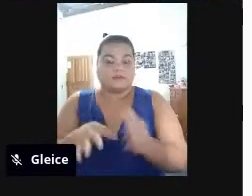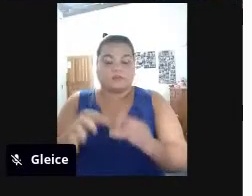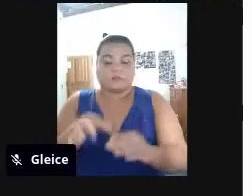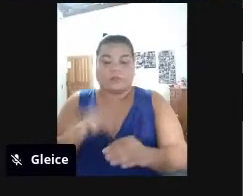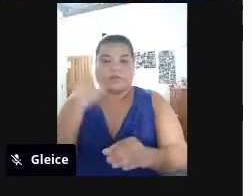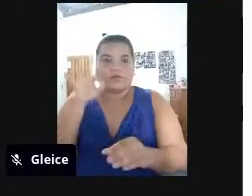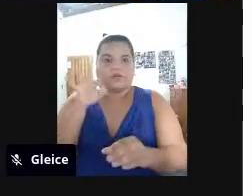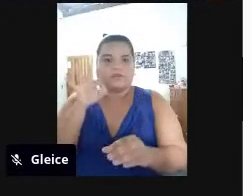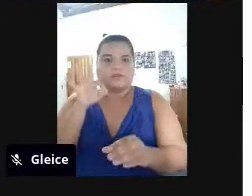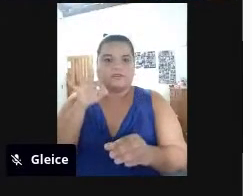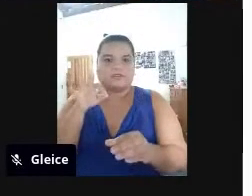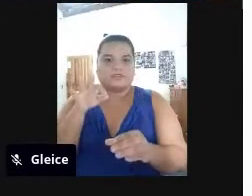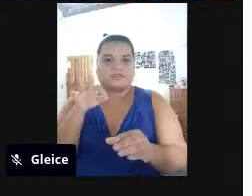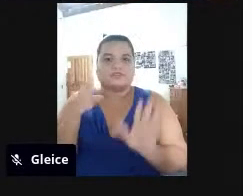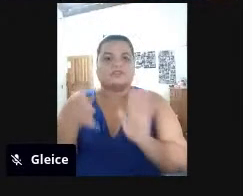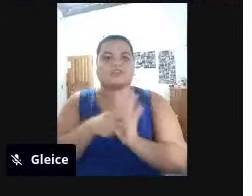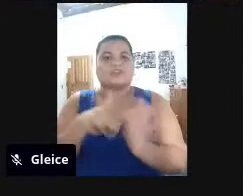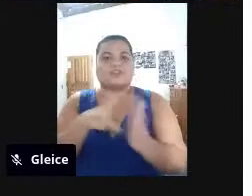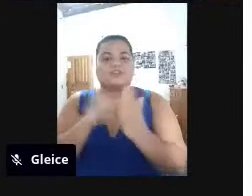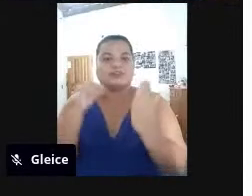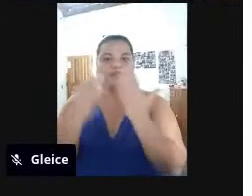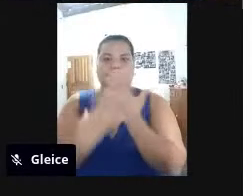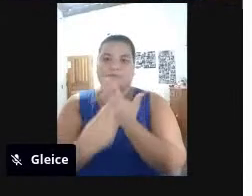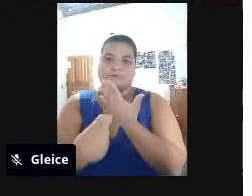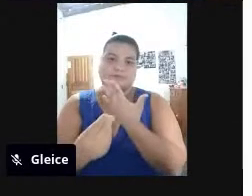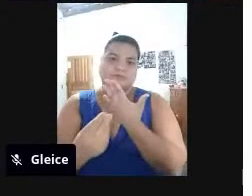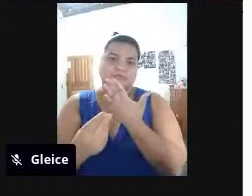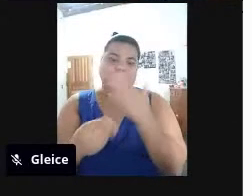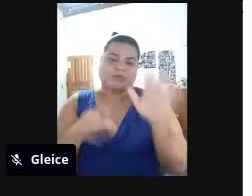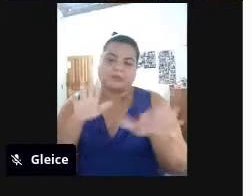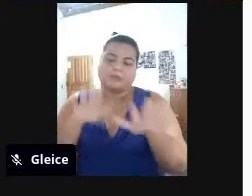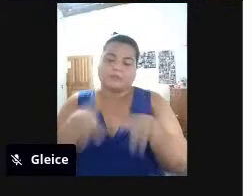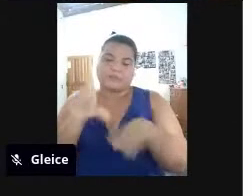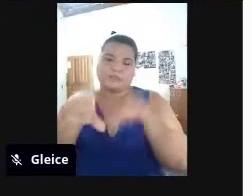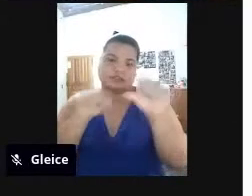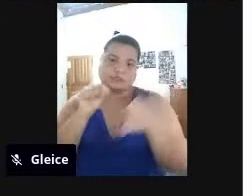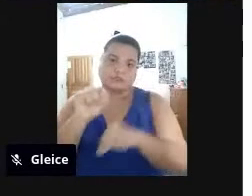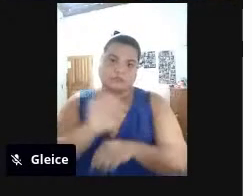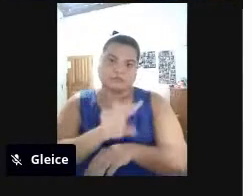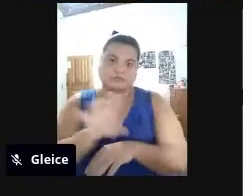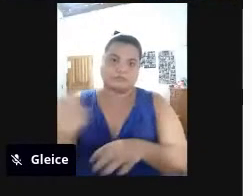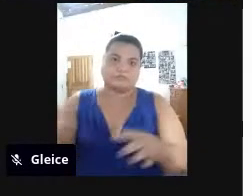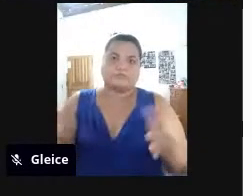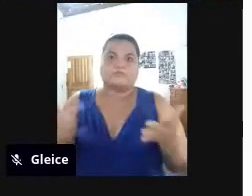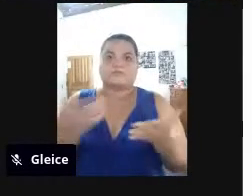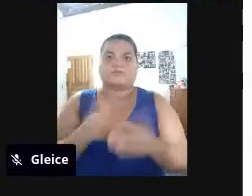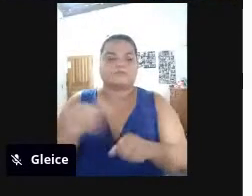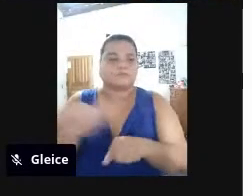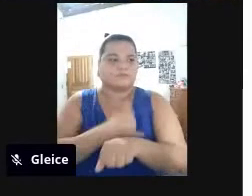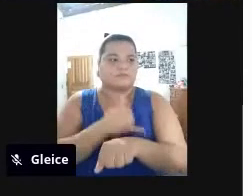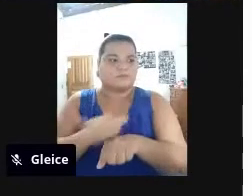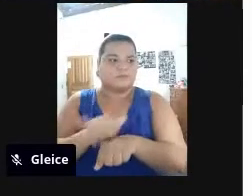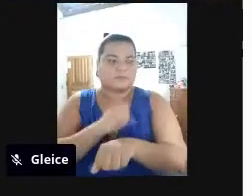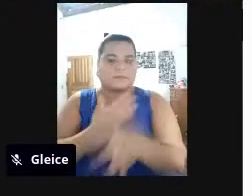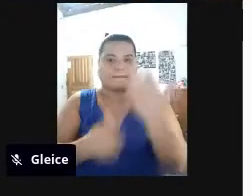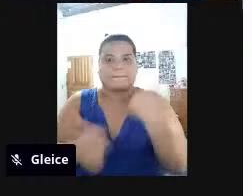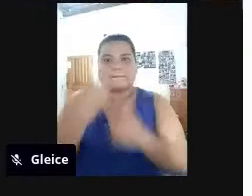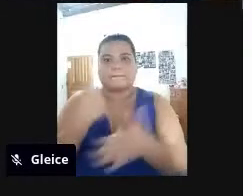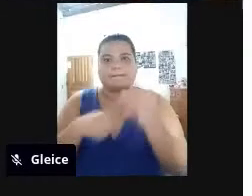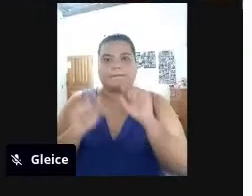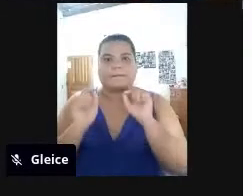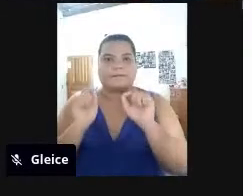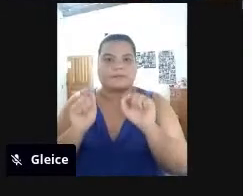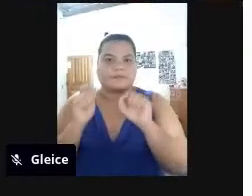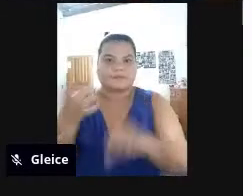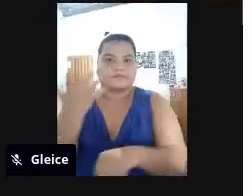depender da aceitação do indivíduo. Alguma estratégia alimentar para treinos de alta intensidade. Então, vamos supor